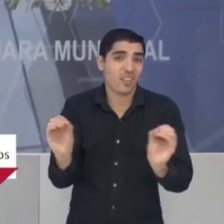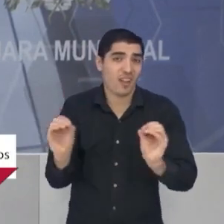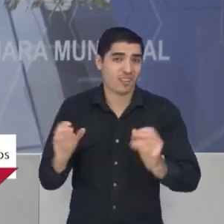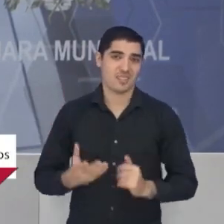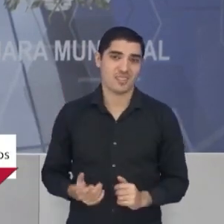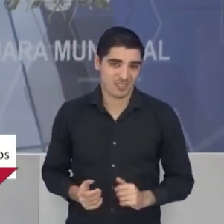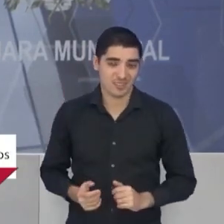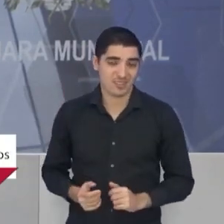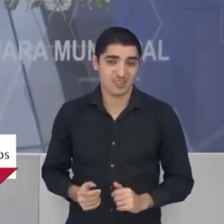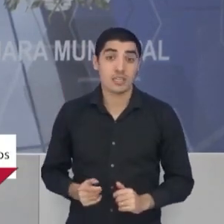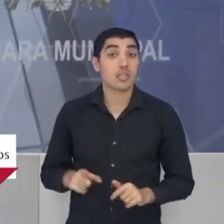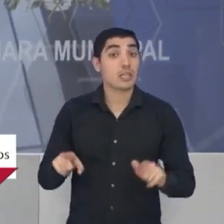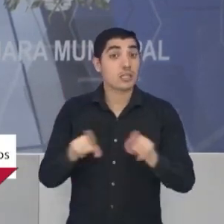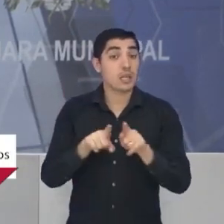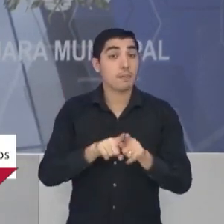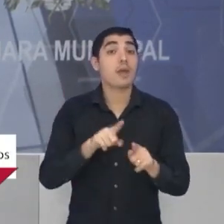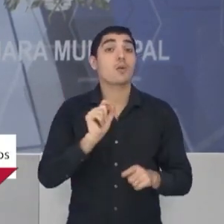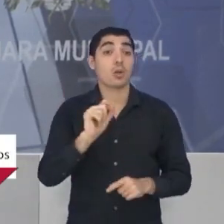nenhuma consequência